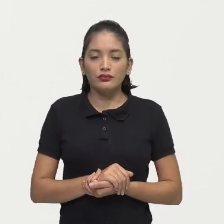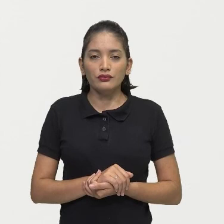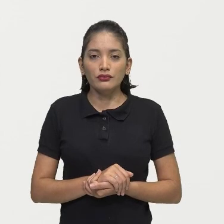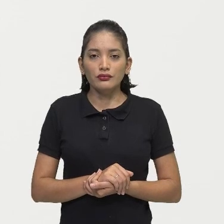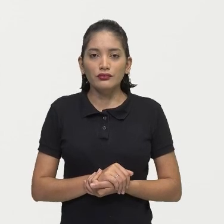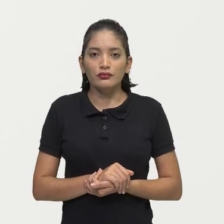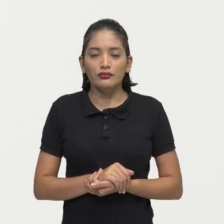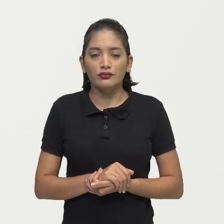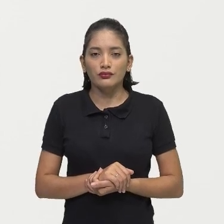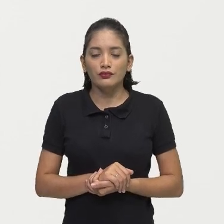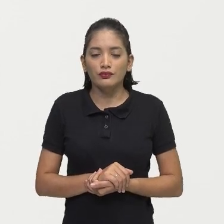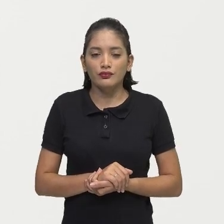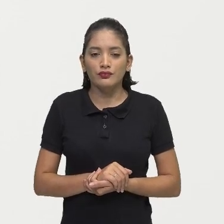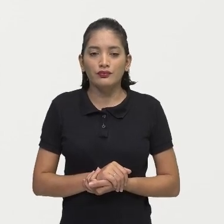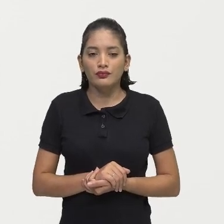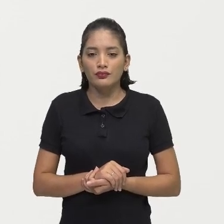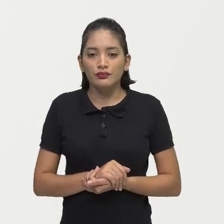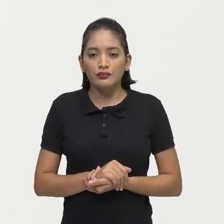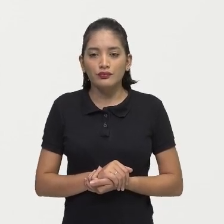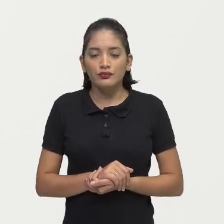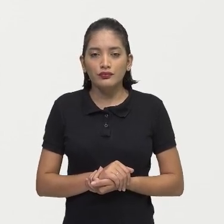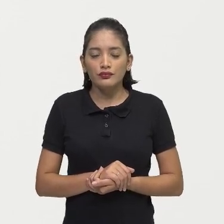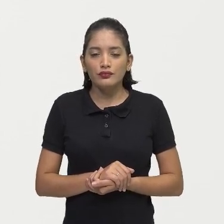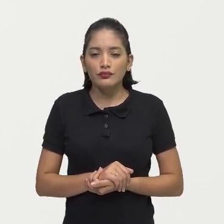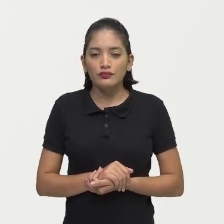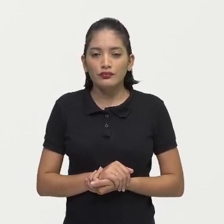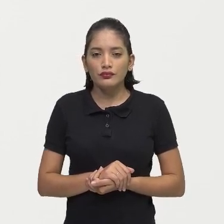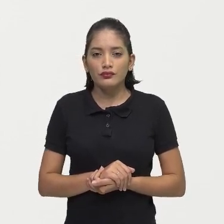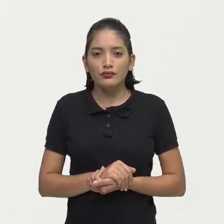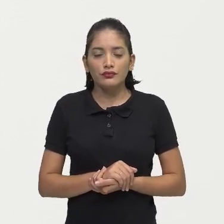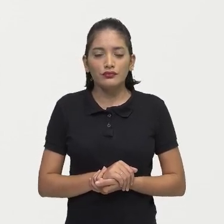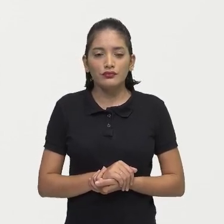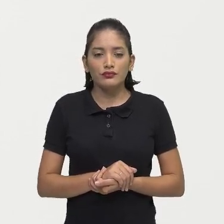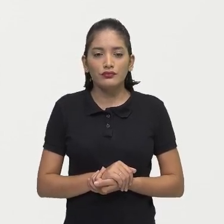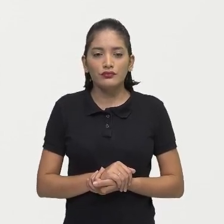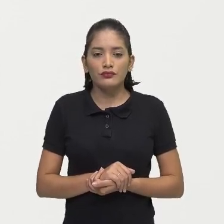every year, as well as 50